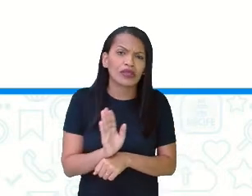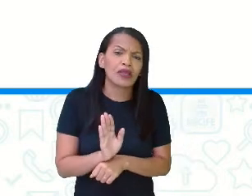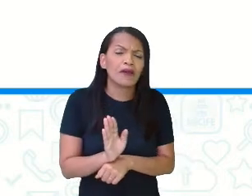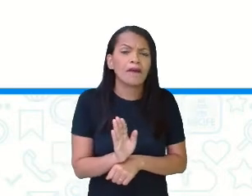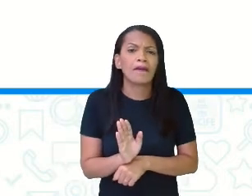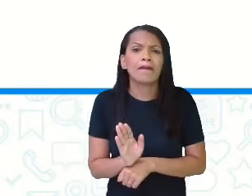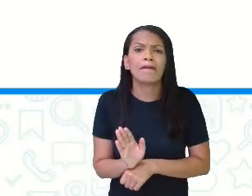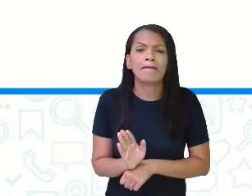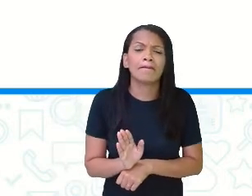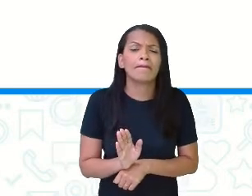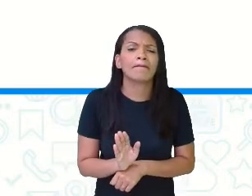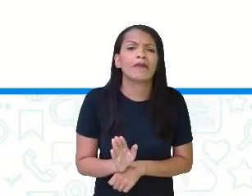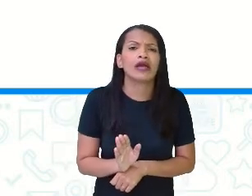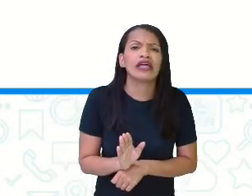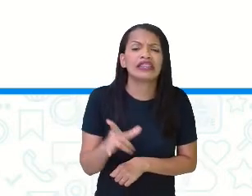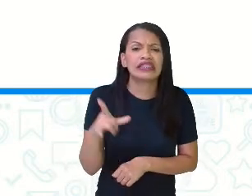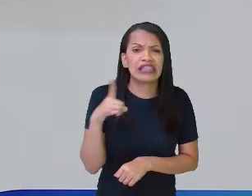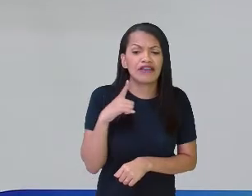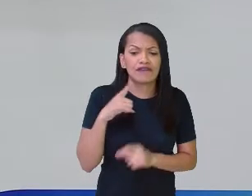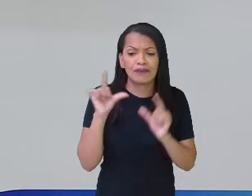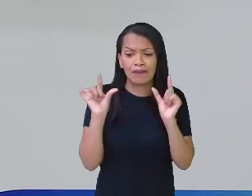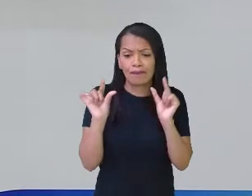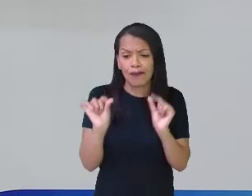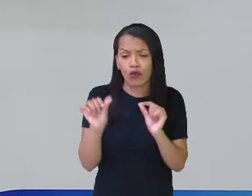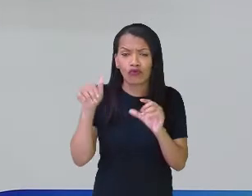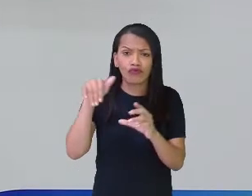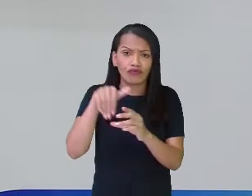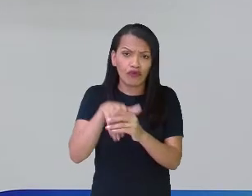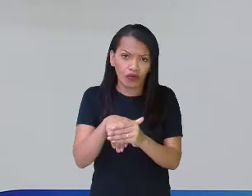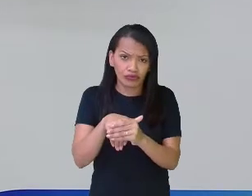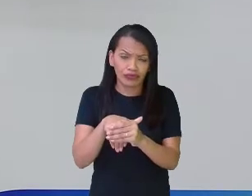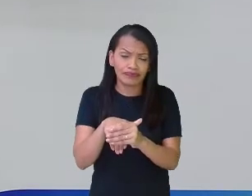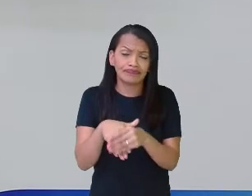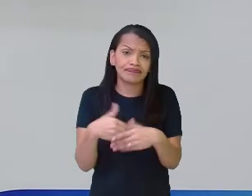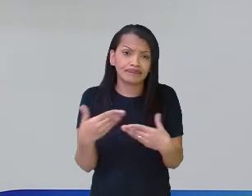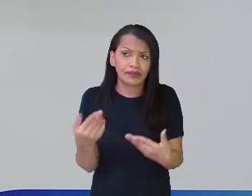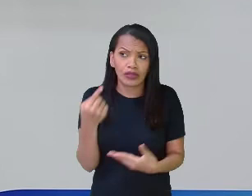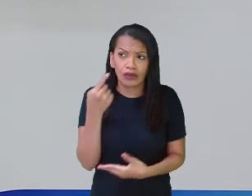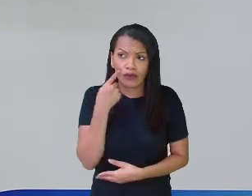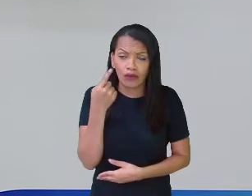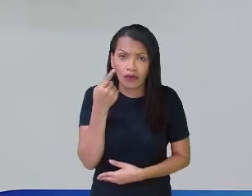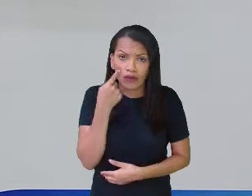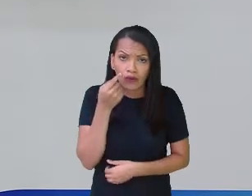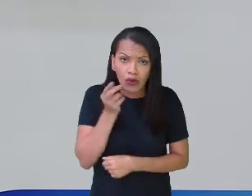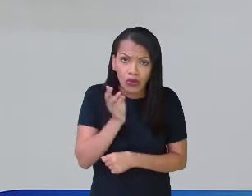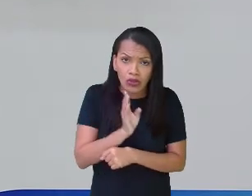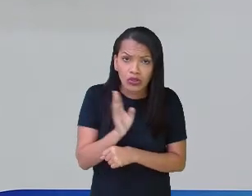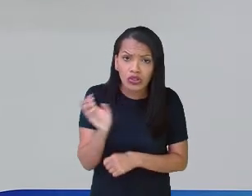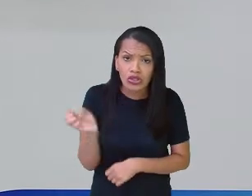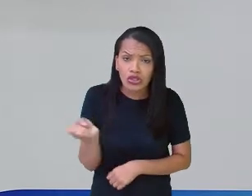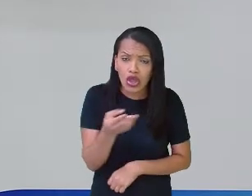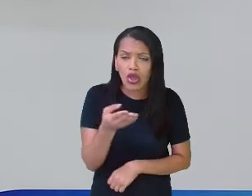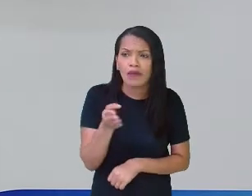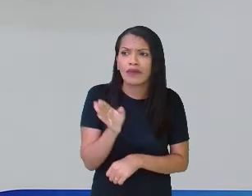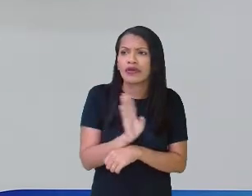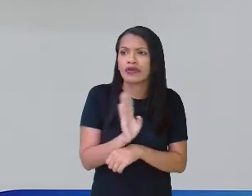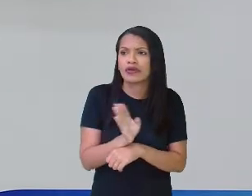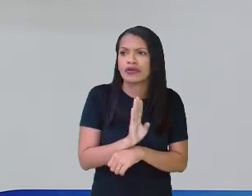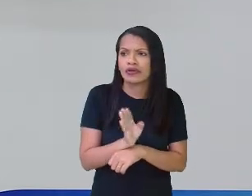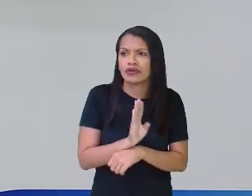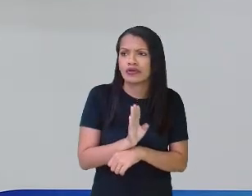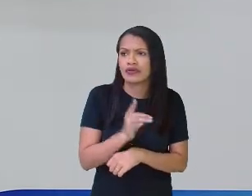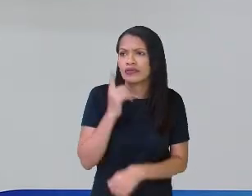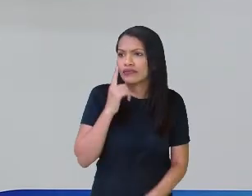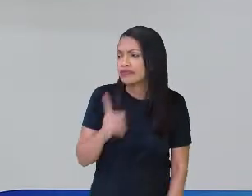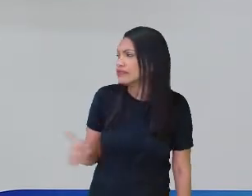de votos. Presta atenção e aproveita para ler o nome dos filmes. Eu dei uma inovada, né? Se não der certo